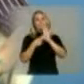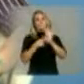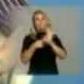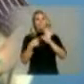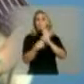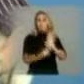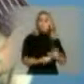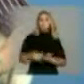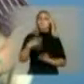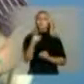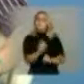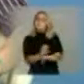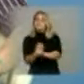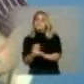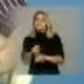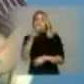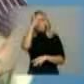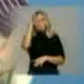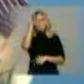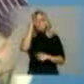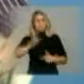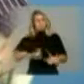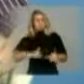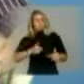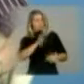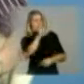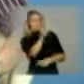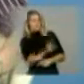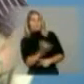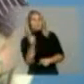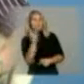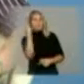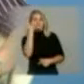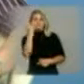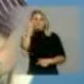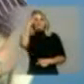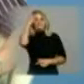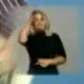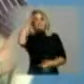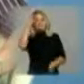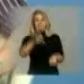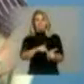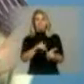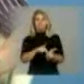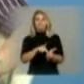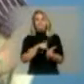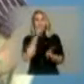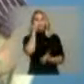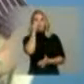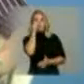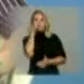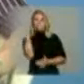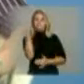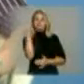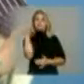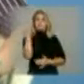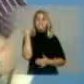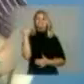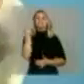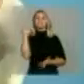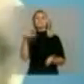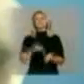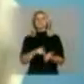e ensinou, assim, uma pessoa, um caráter, uma inteligência. Ela era uma mulher fora de